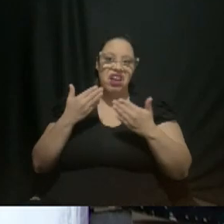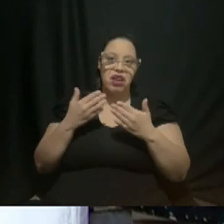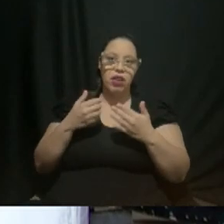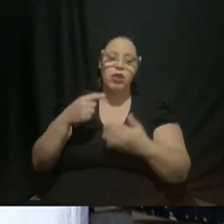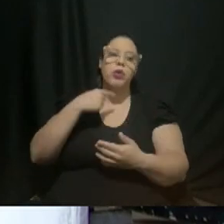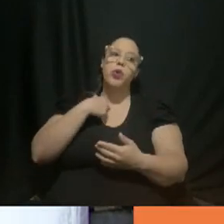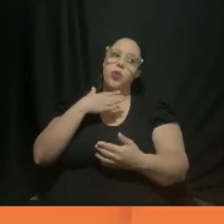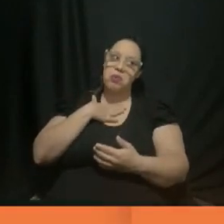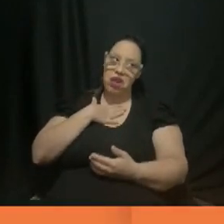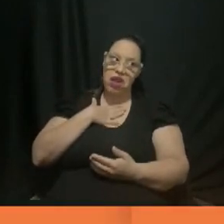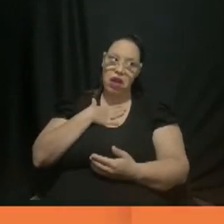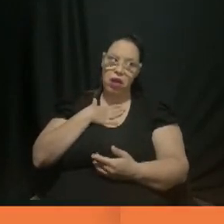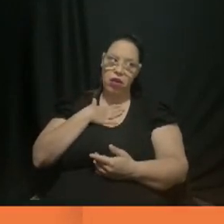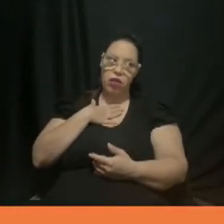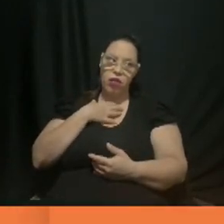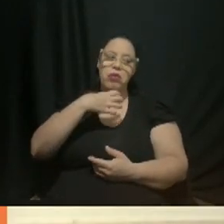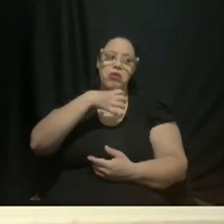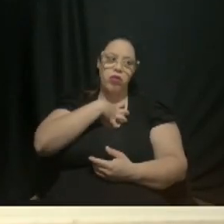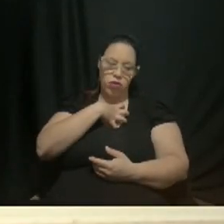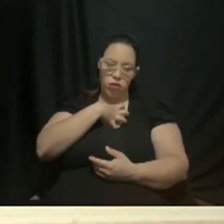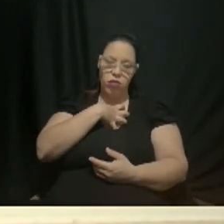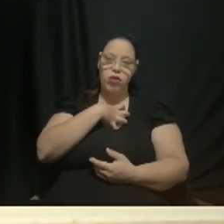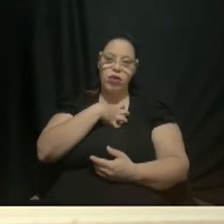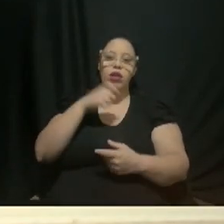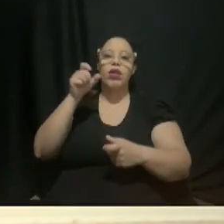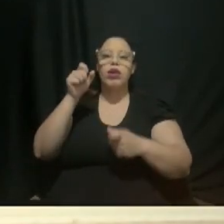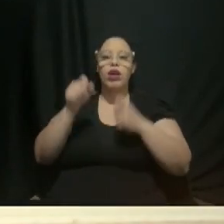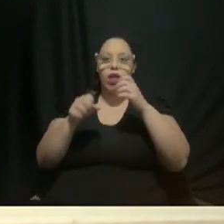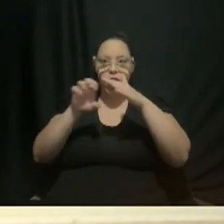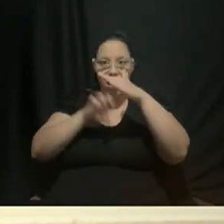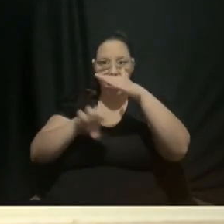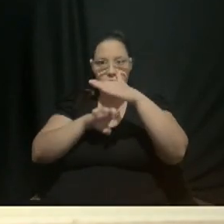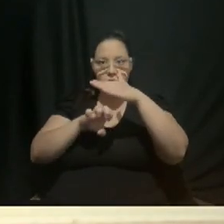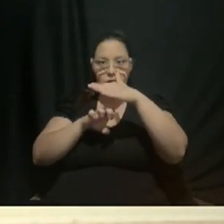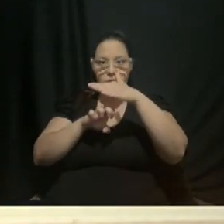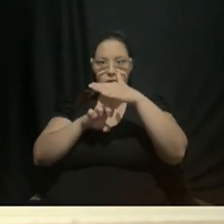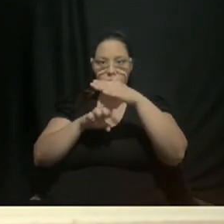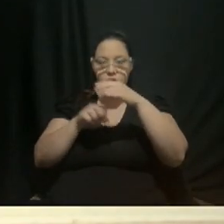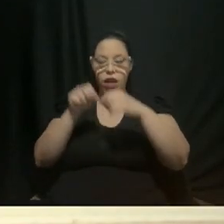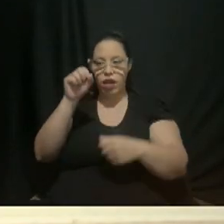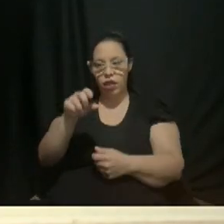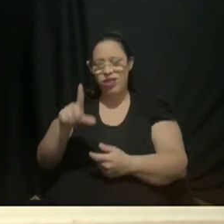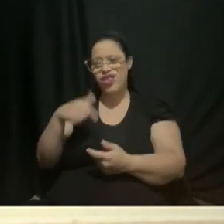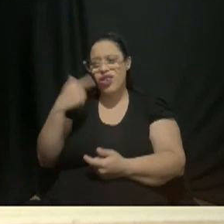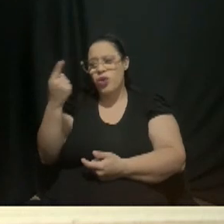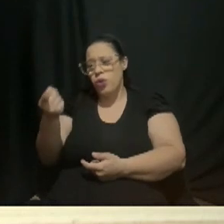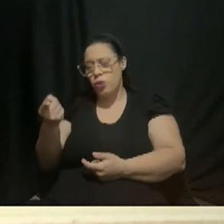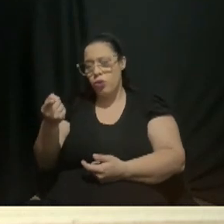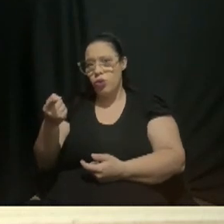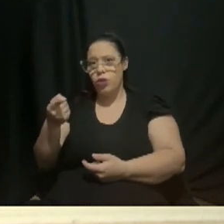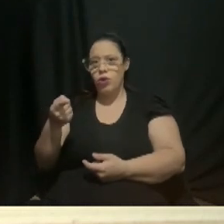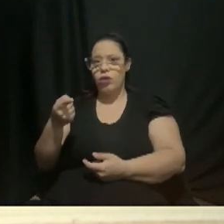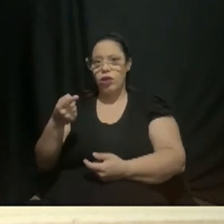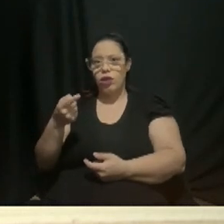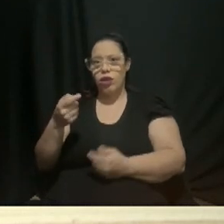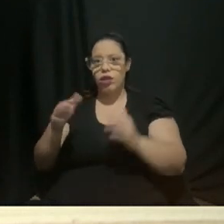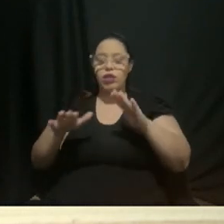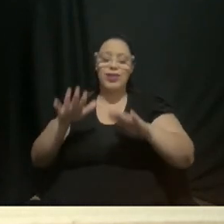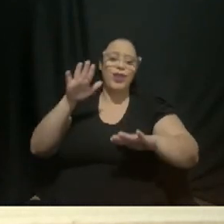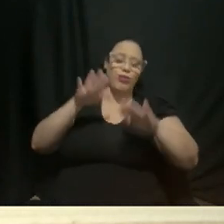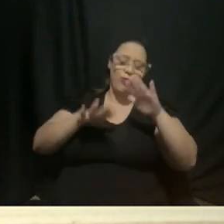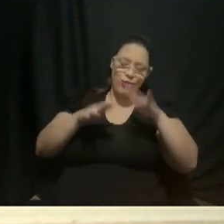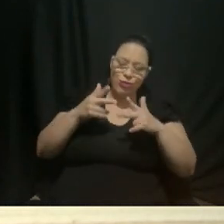né, é como se diz, cada empresa e lá era outra quantidade, aqui já é outra, né? Então, assim, você tem que saber diferenciar isso. Sim. Então, assim,